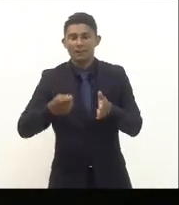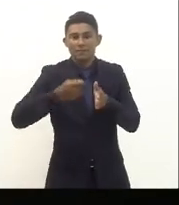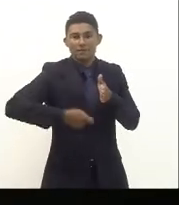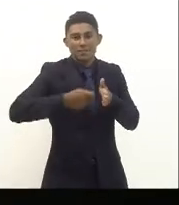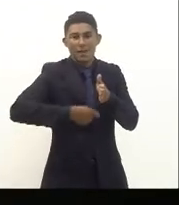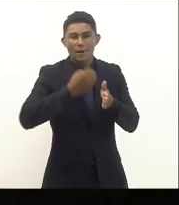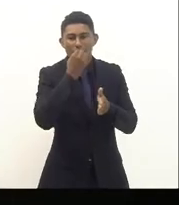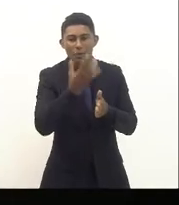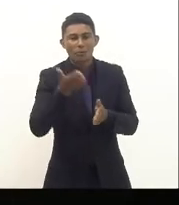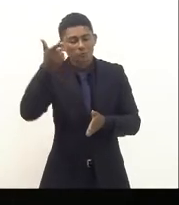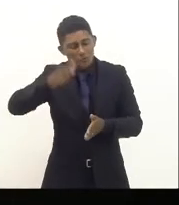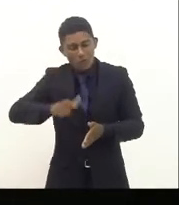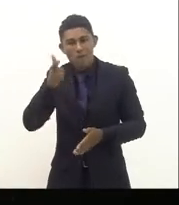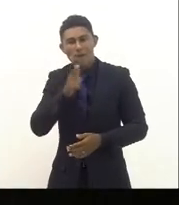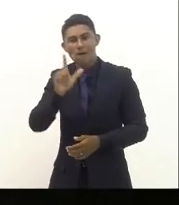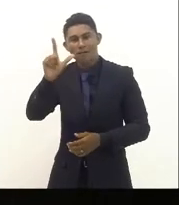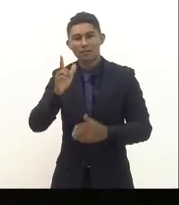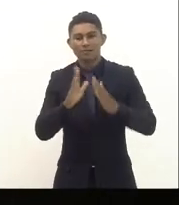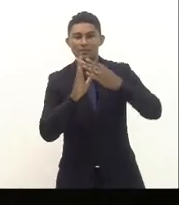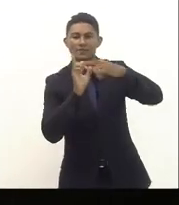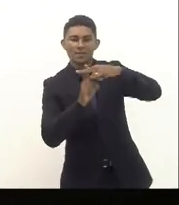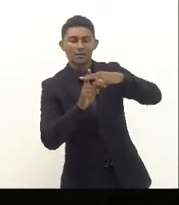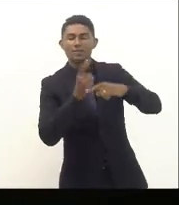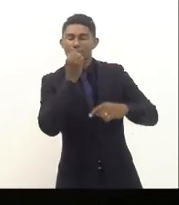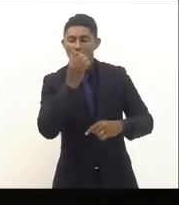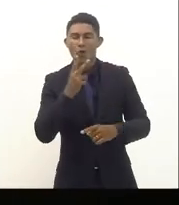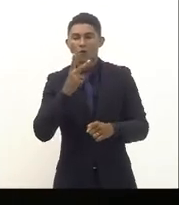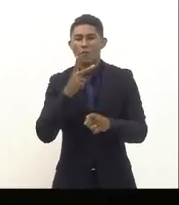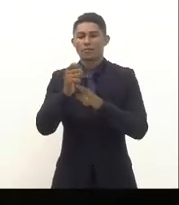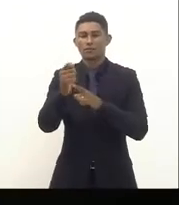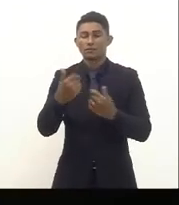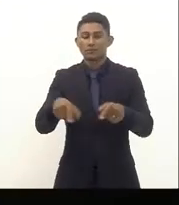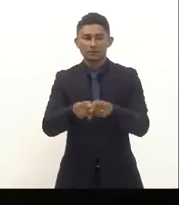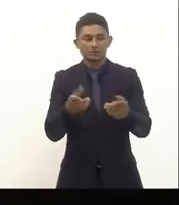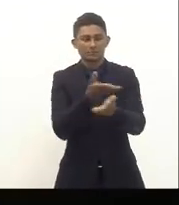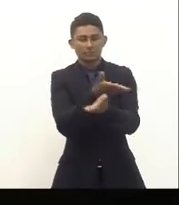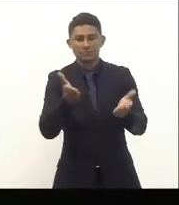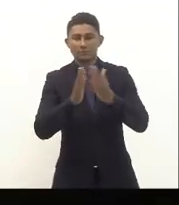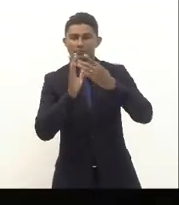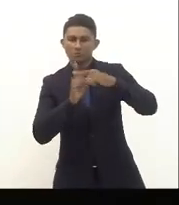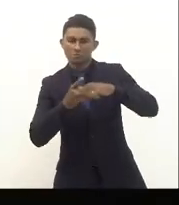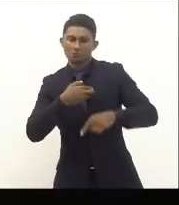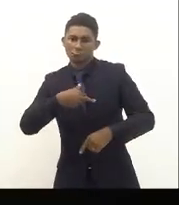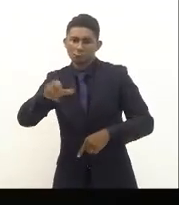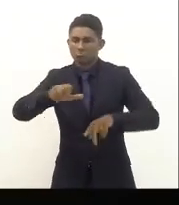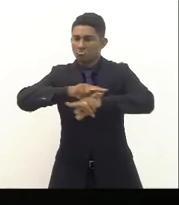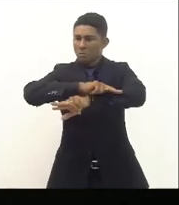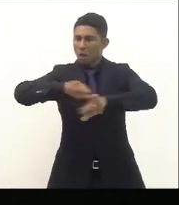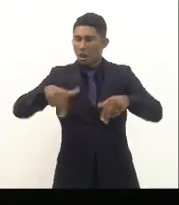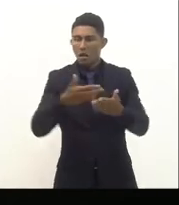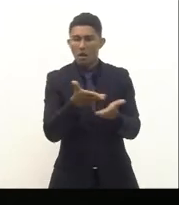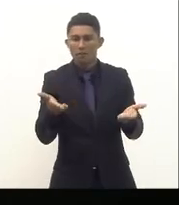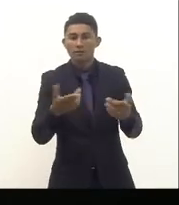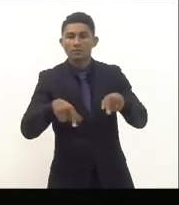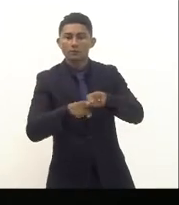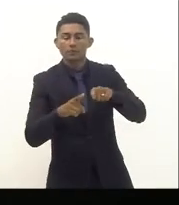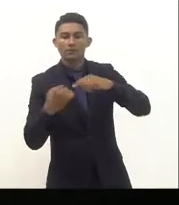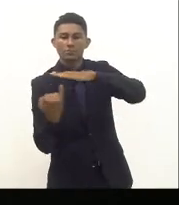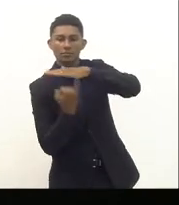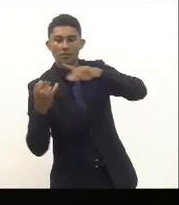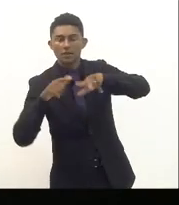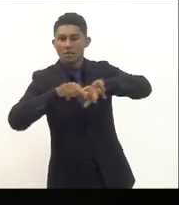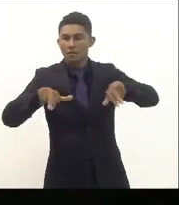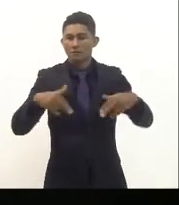fiscal Vitória da igreja Vitória dos templos religiosos Vitória da identidade